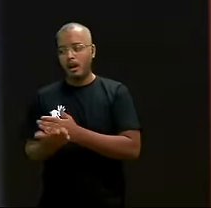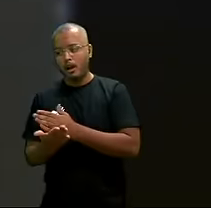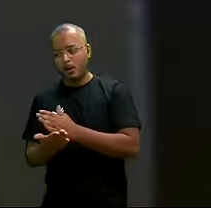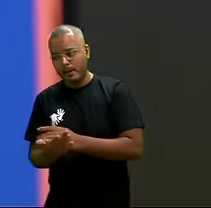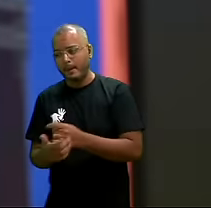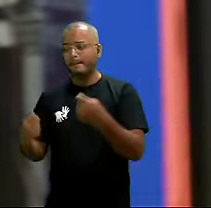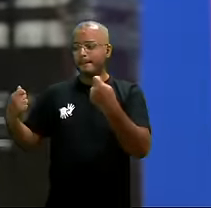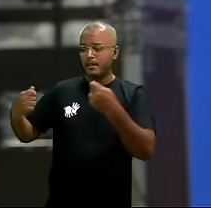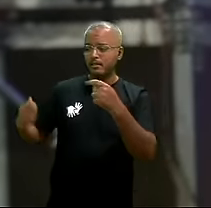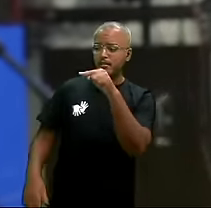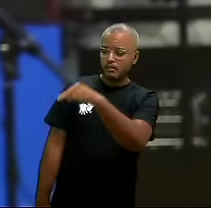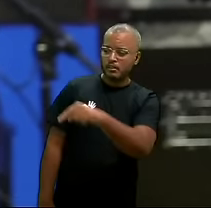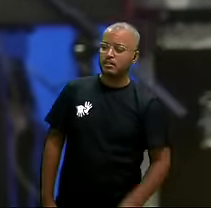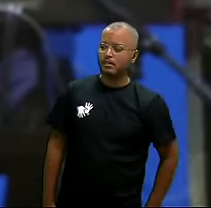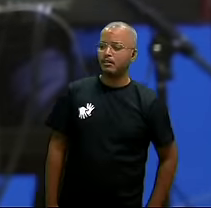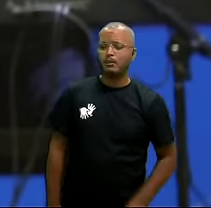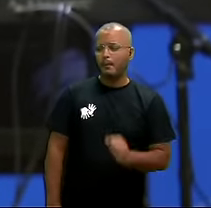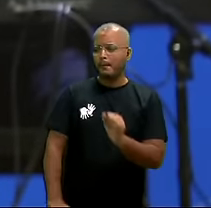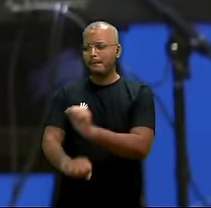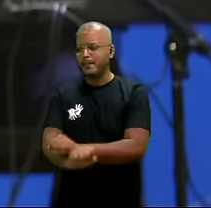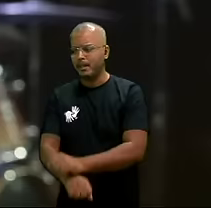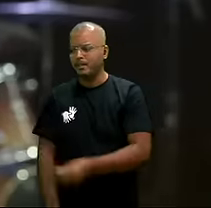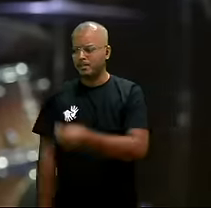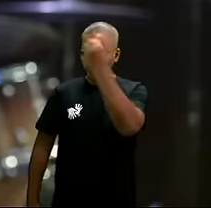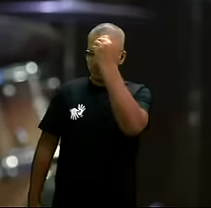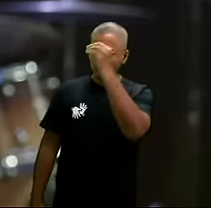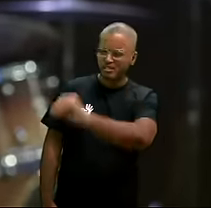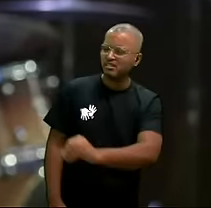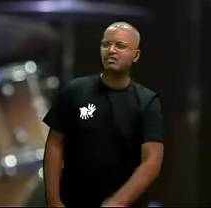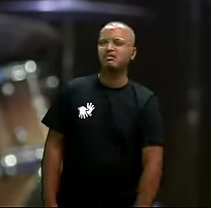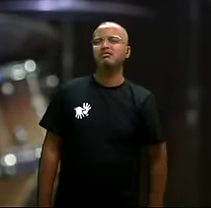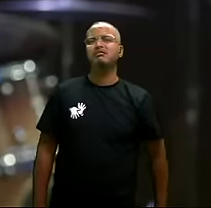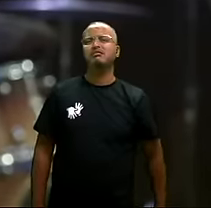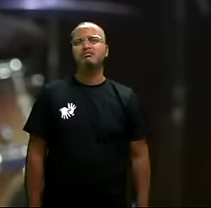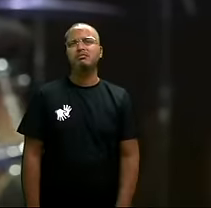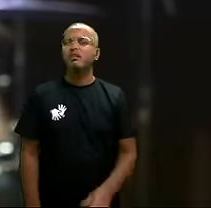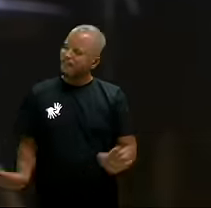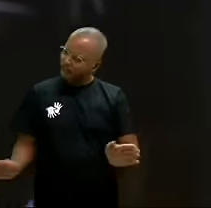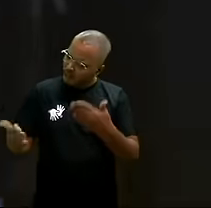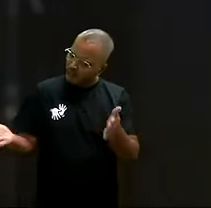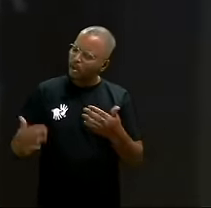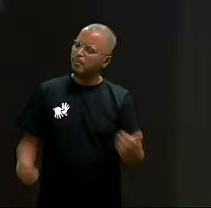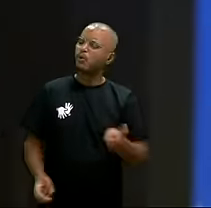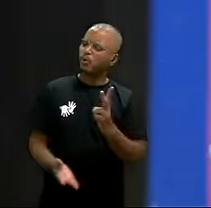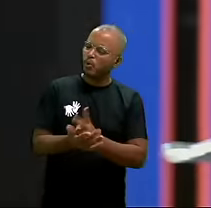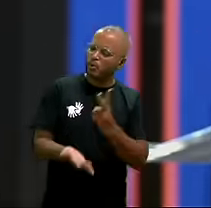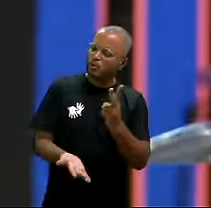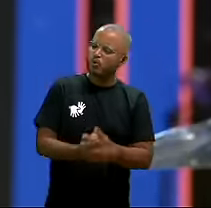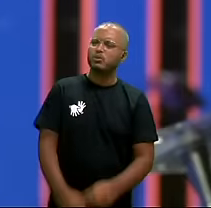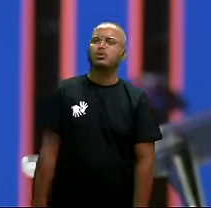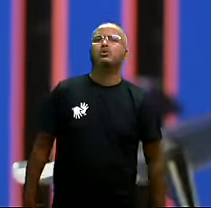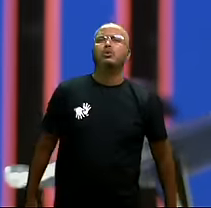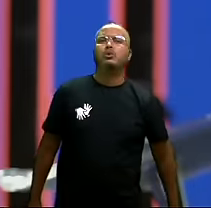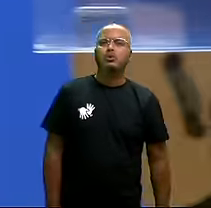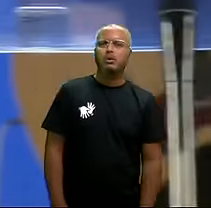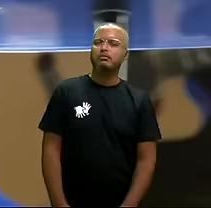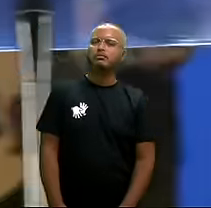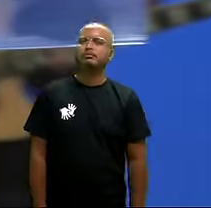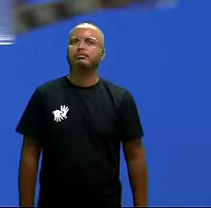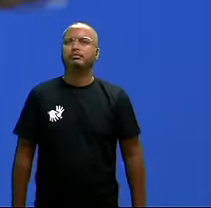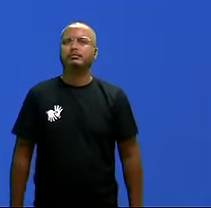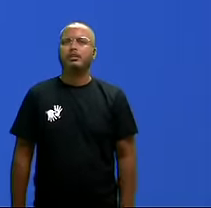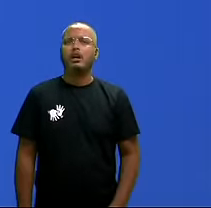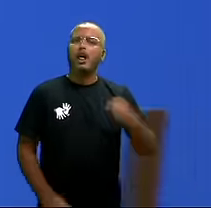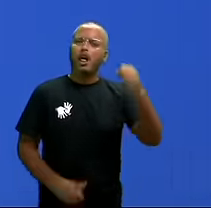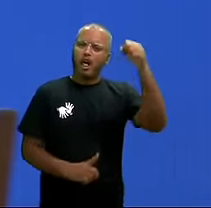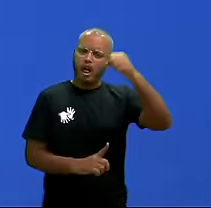você. Não para, não para, não desanima, não tri... Não, não, se preciso for, liga o som alto, abre a janela. Deixa essa